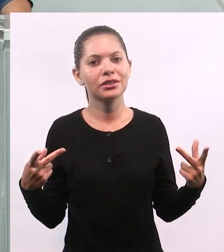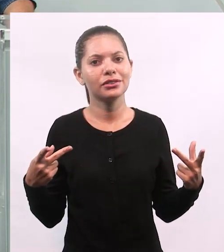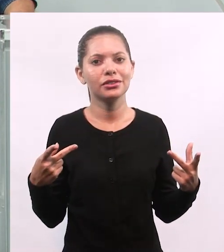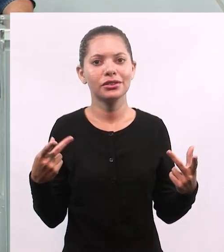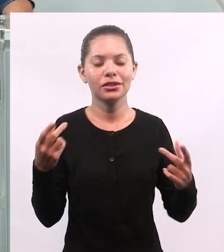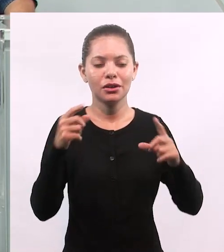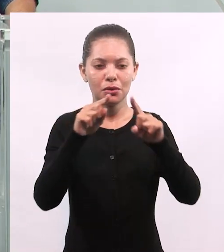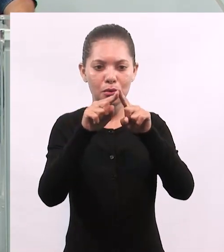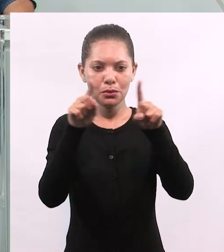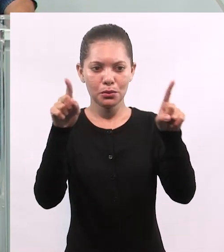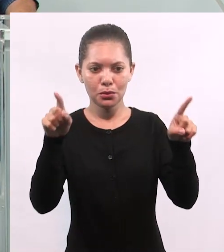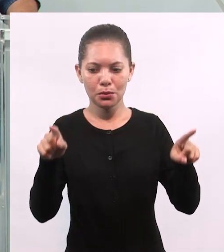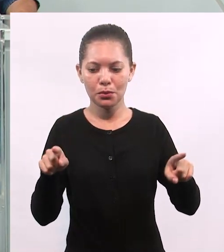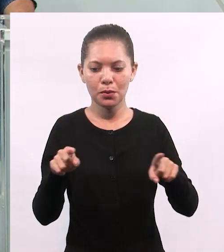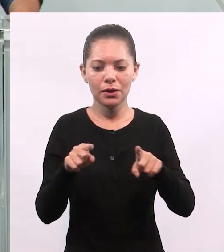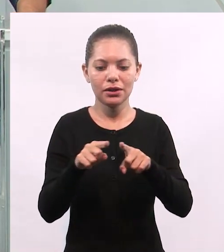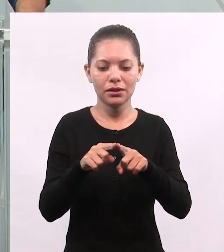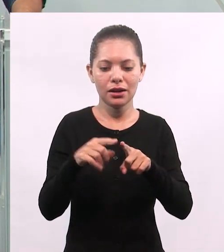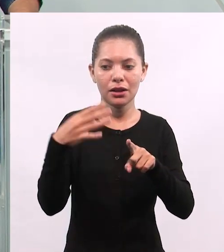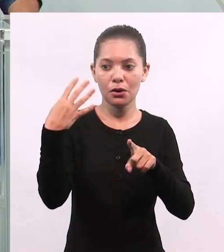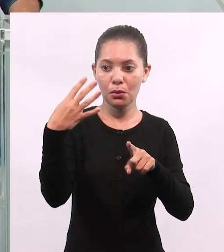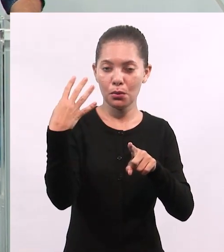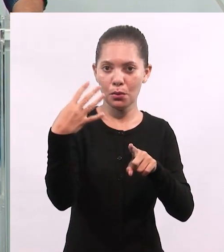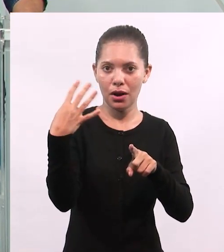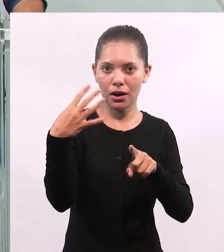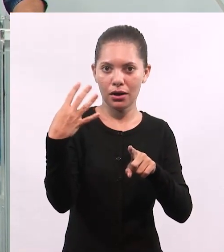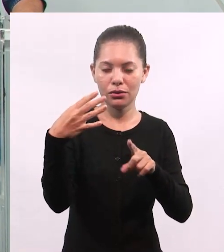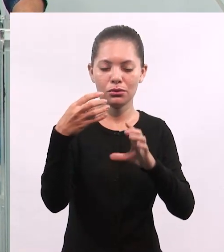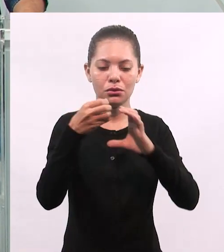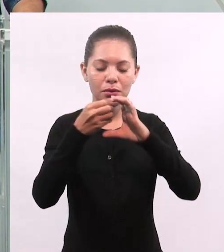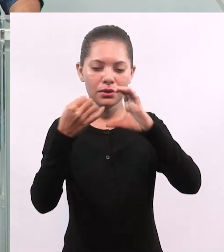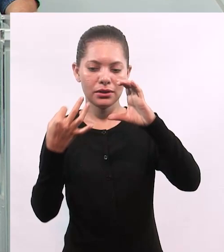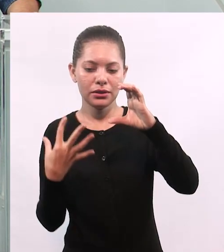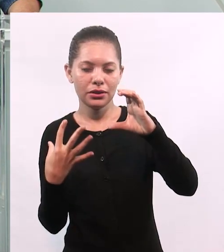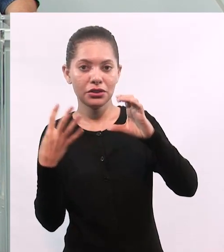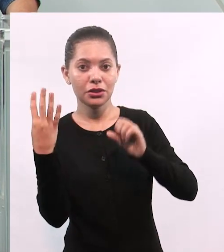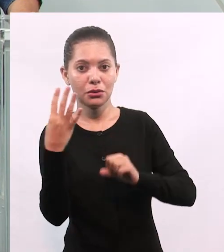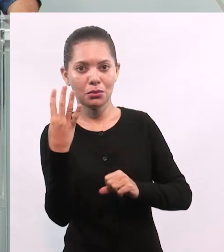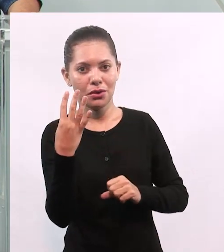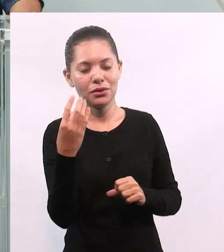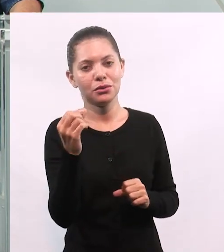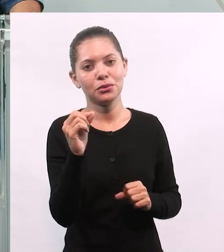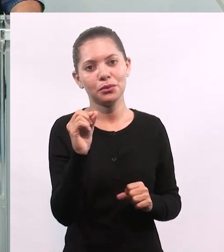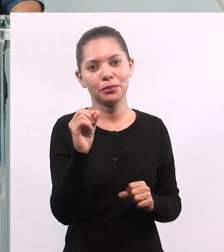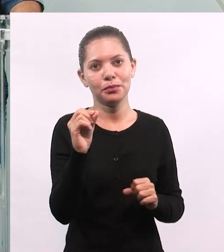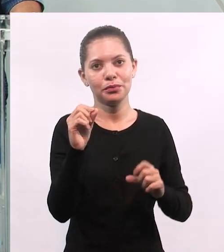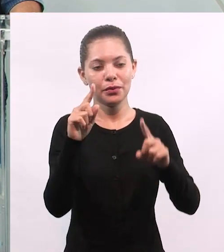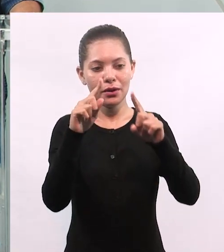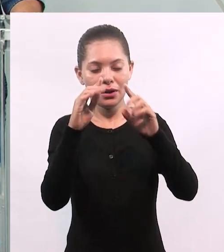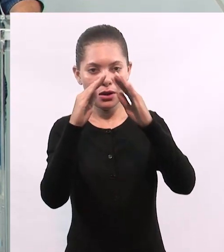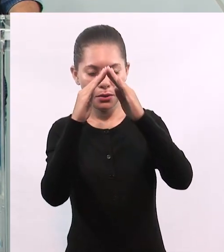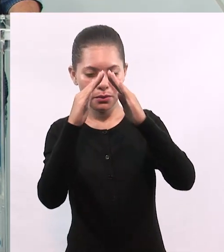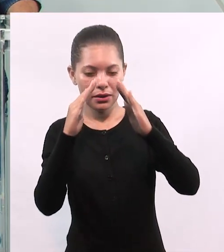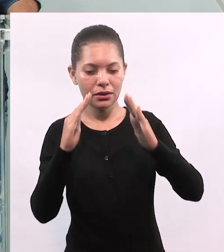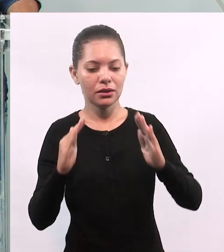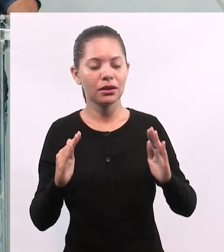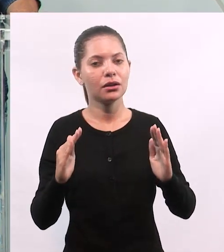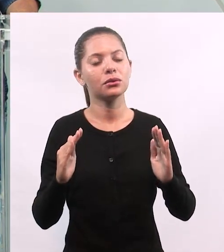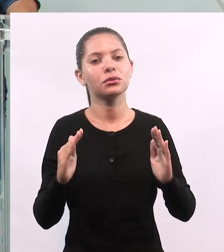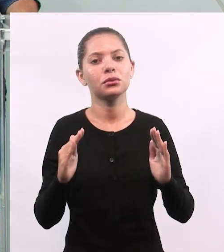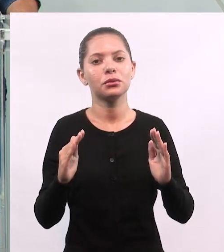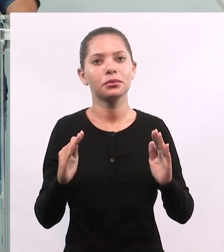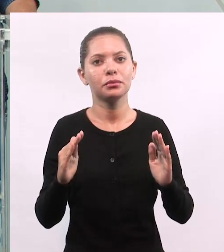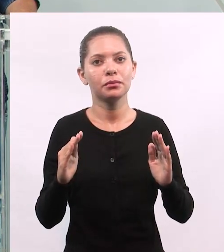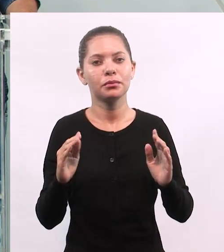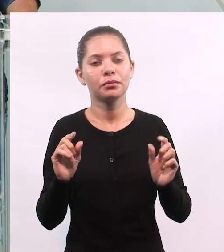nome diferente. Então, um quadrado, ele é um quadrilátero porque possui as características do quadrilátero. Ele é um retângulo